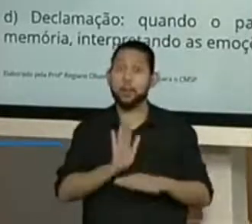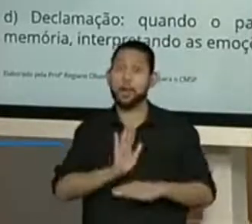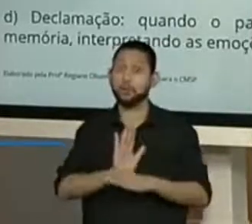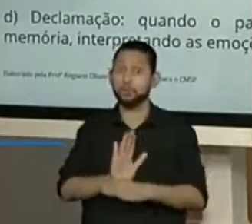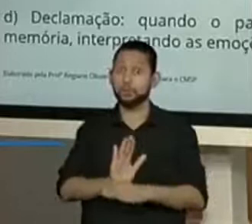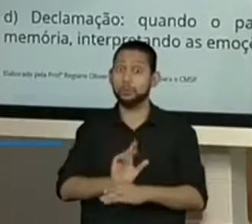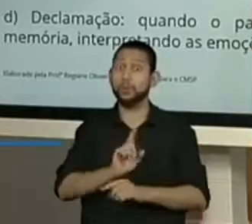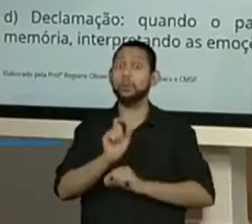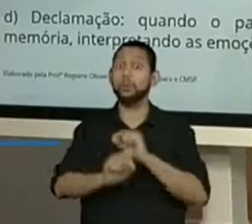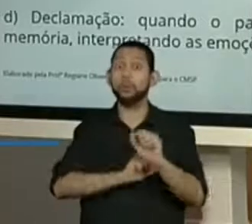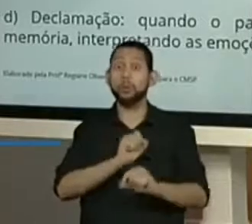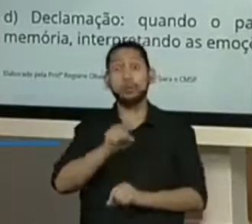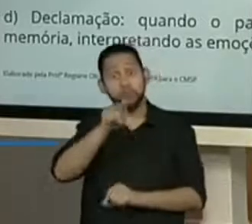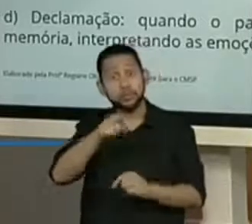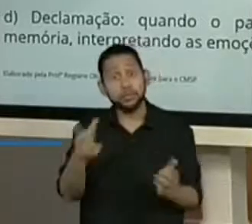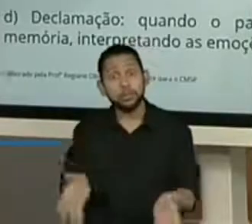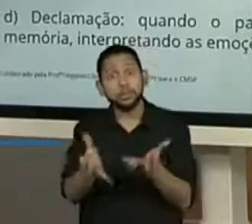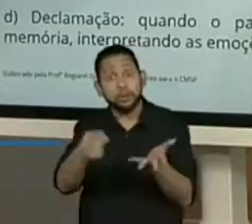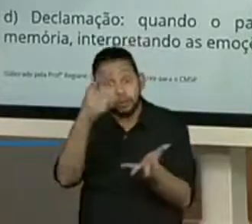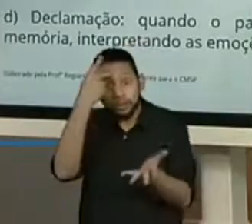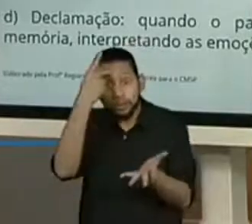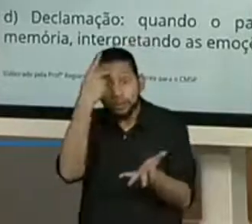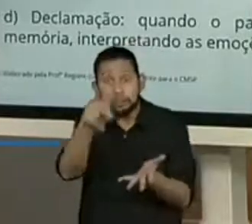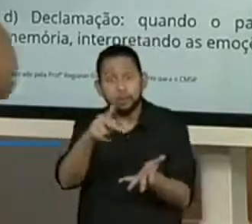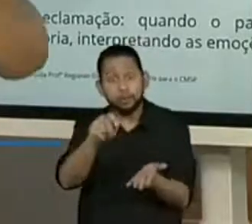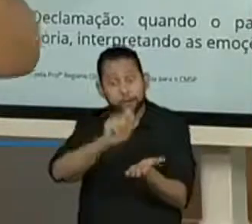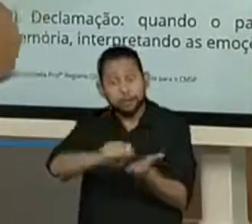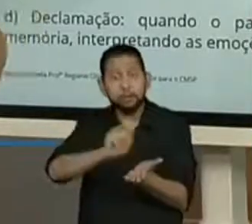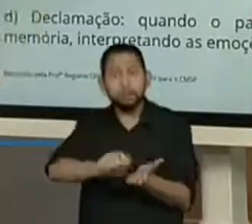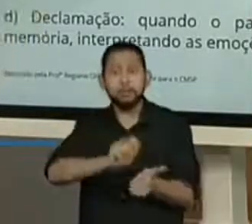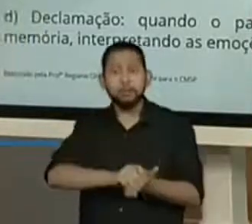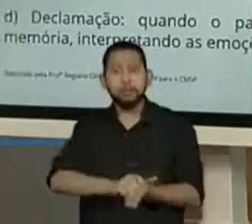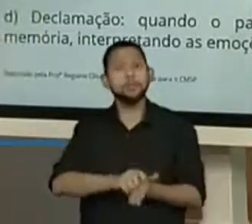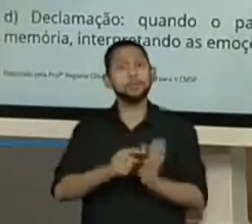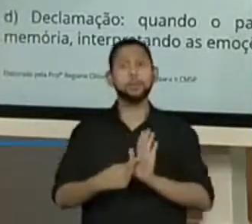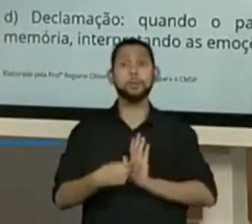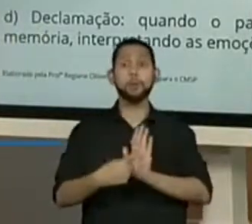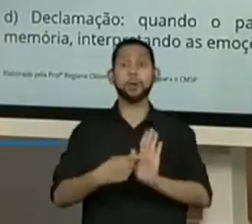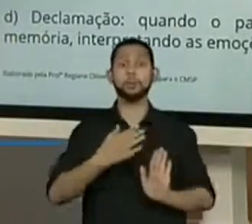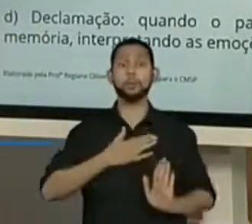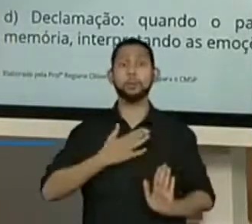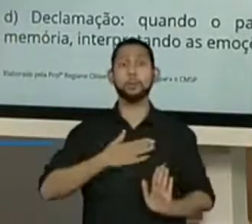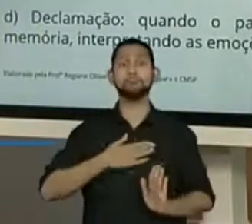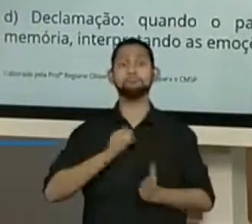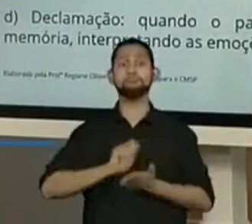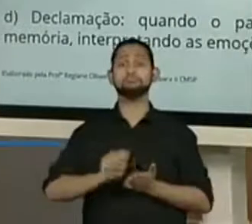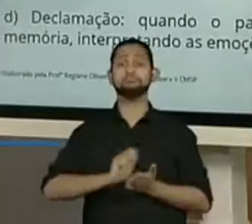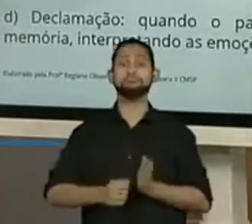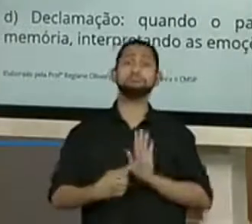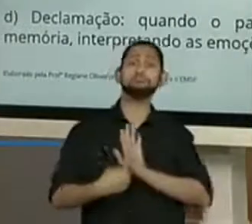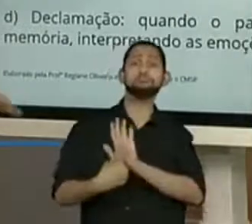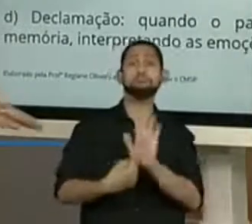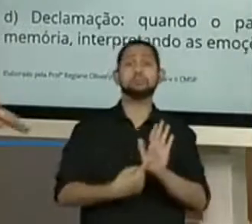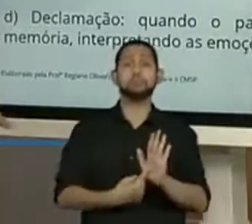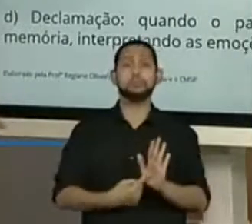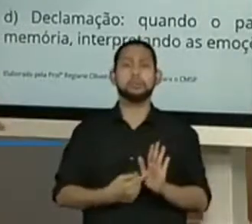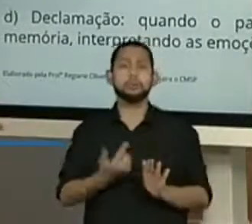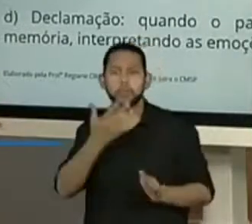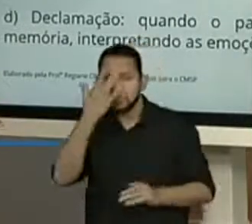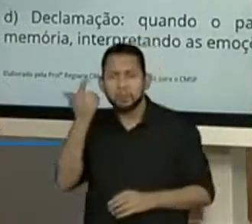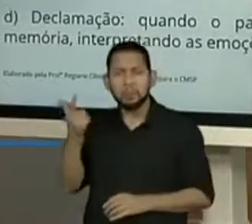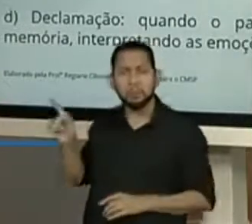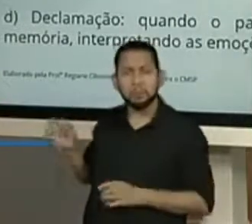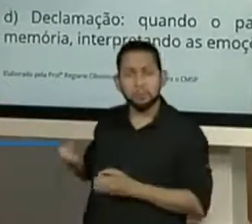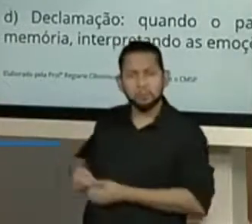um sarau autoral de pessoas que querem mostrar o seu talento mesmo não precisa pegar um